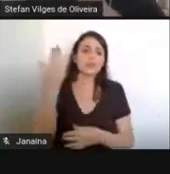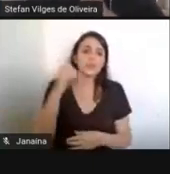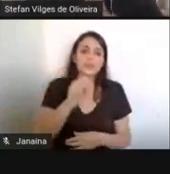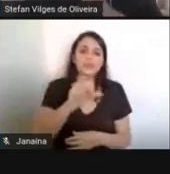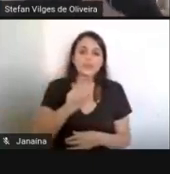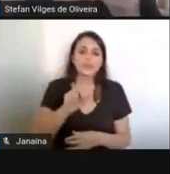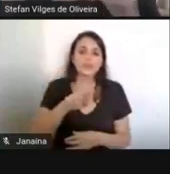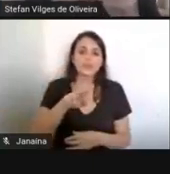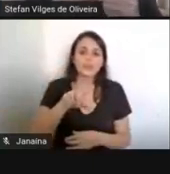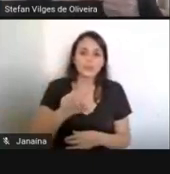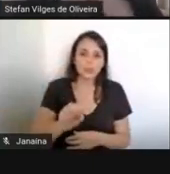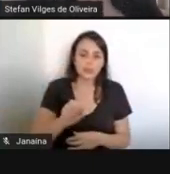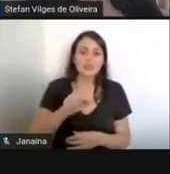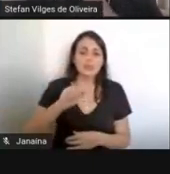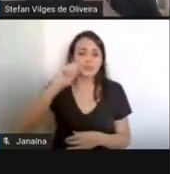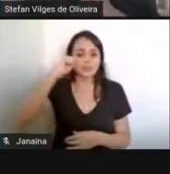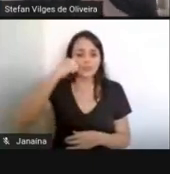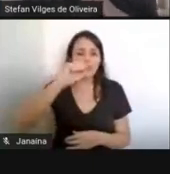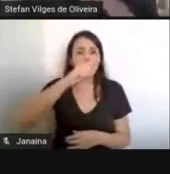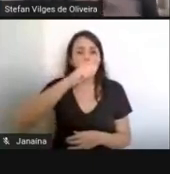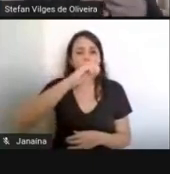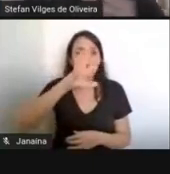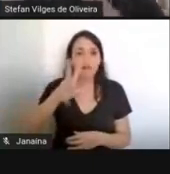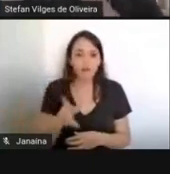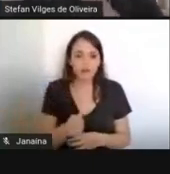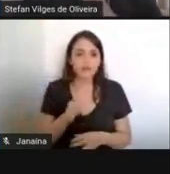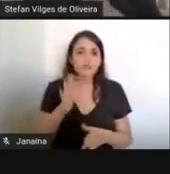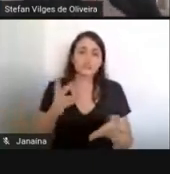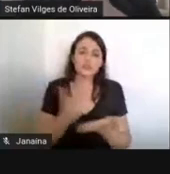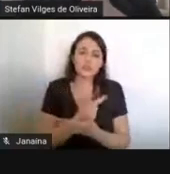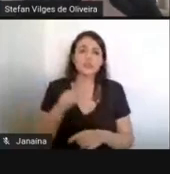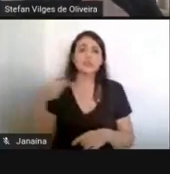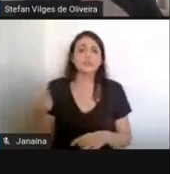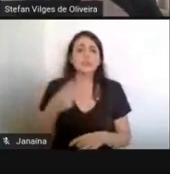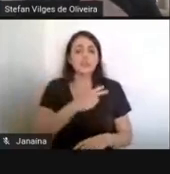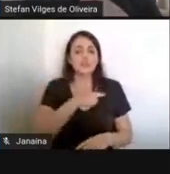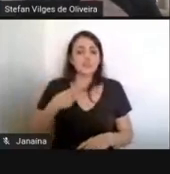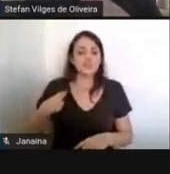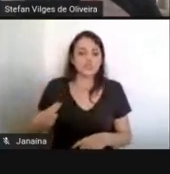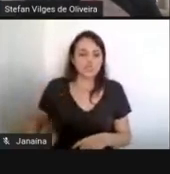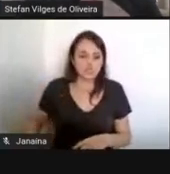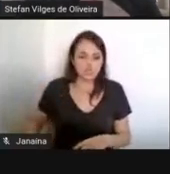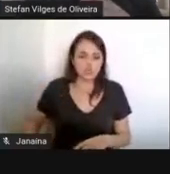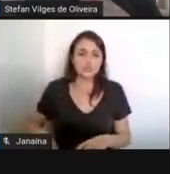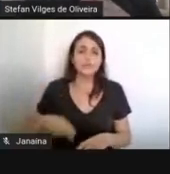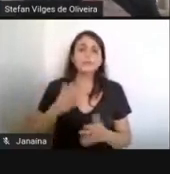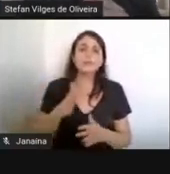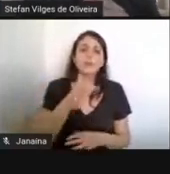Ásia, né, também com o seu epicentro na China, uma doença que teve uma letalidade de aproximadamente